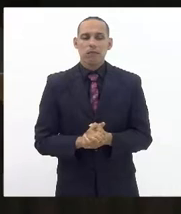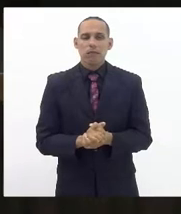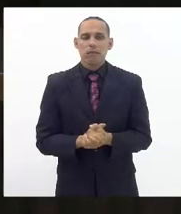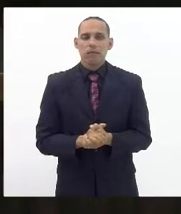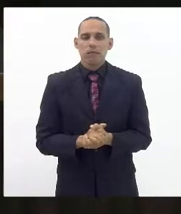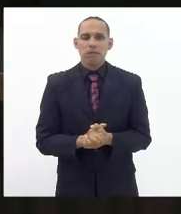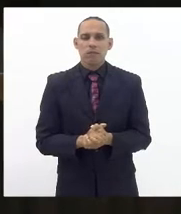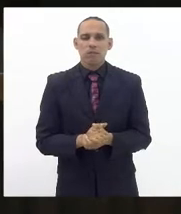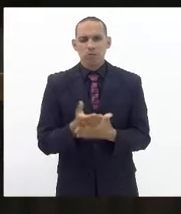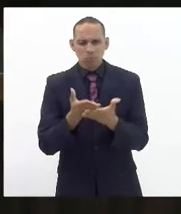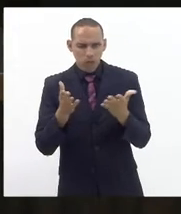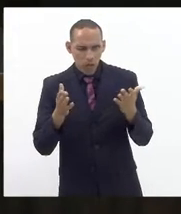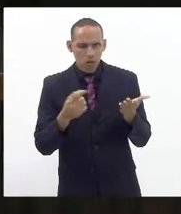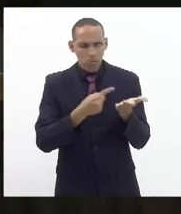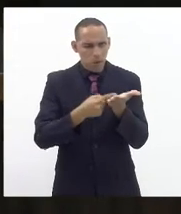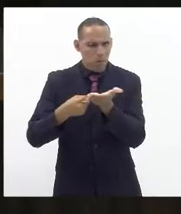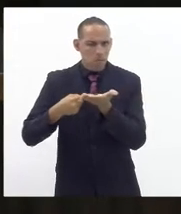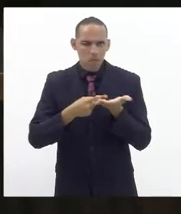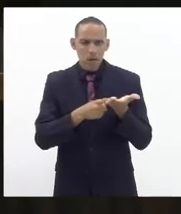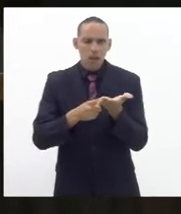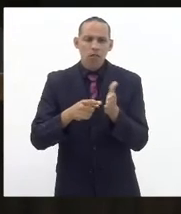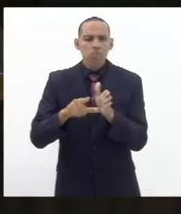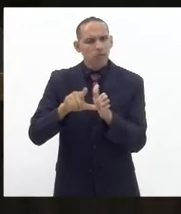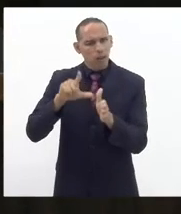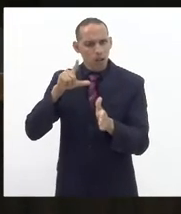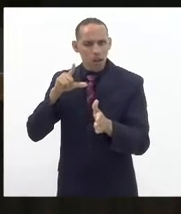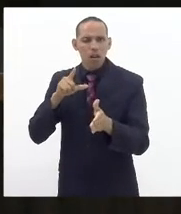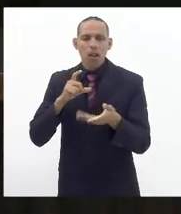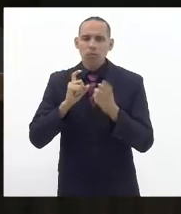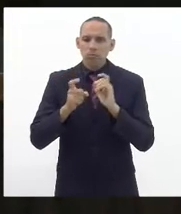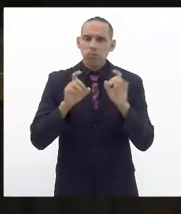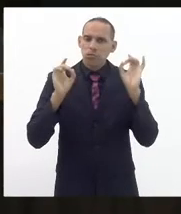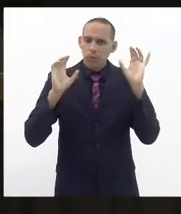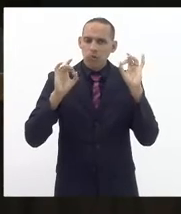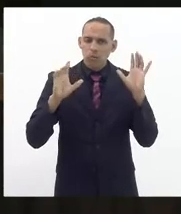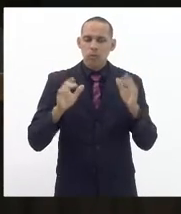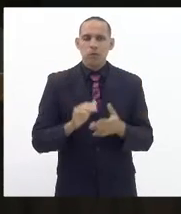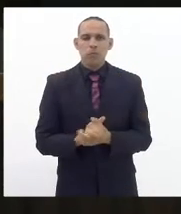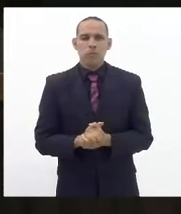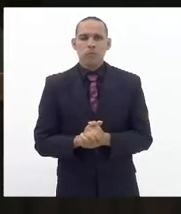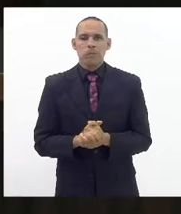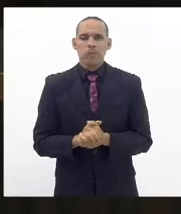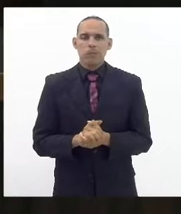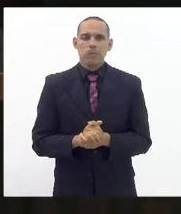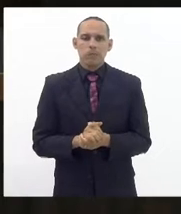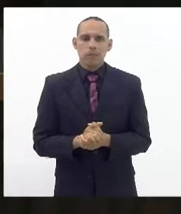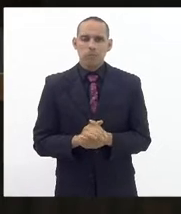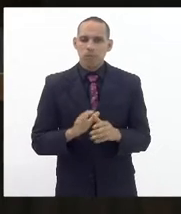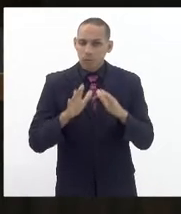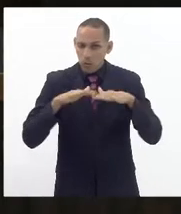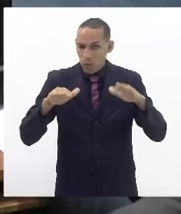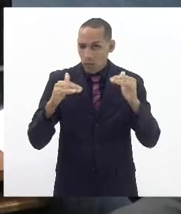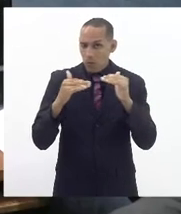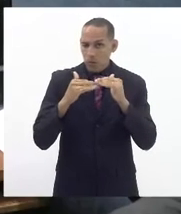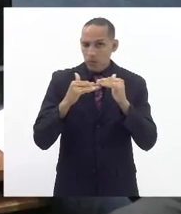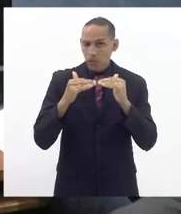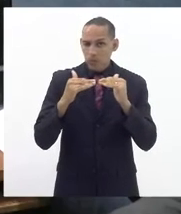o consenso de vossas excelências para antecipar essa sessão, que seria às 18 horas. Todos concordam?